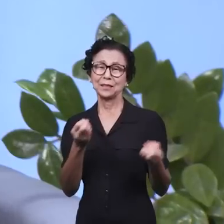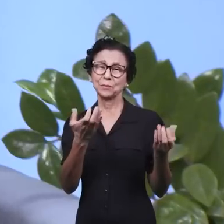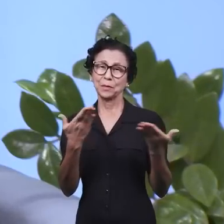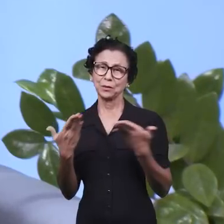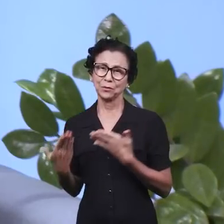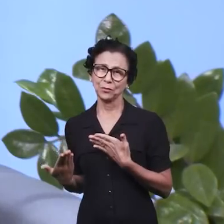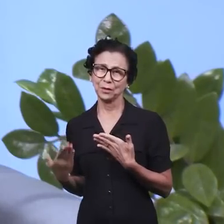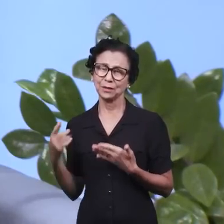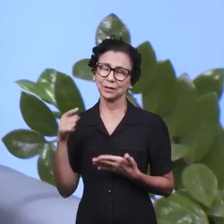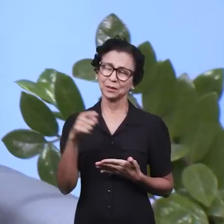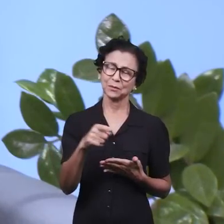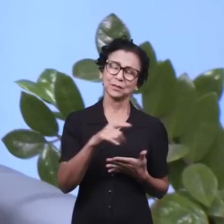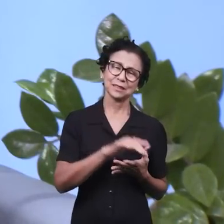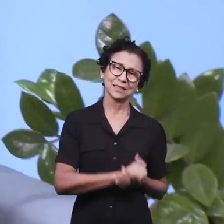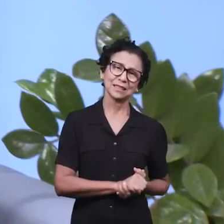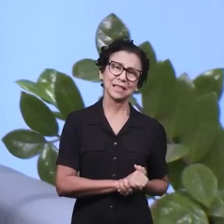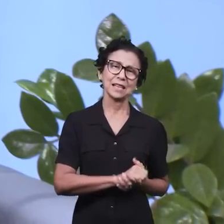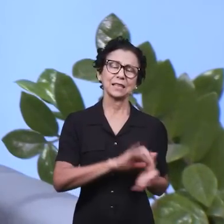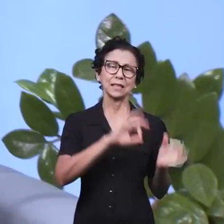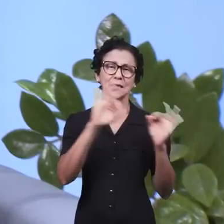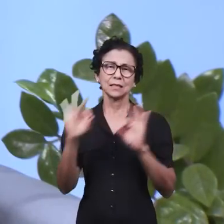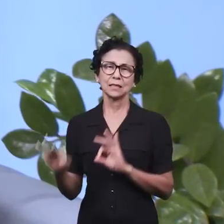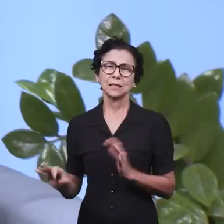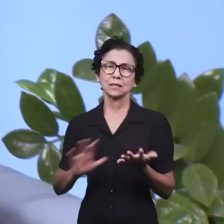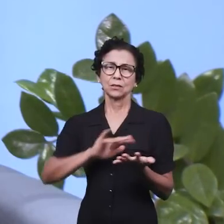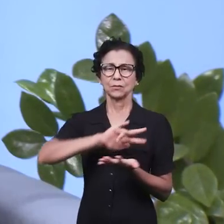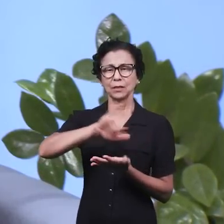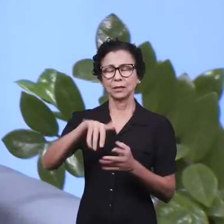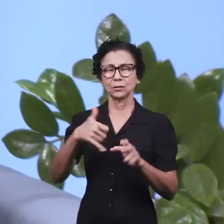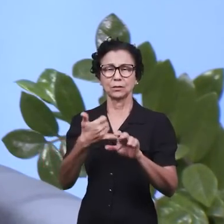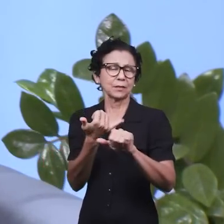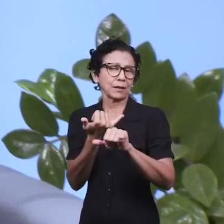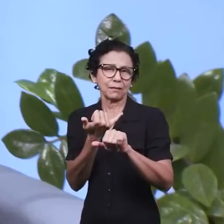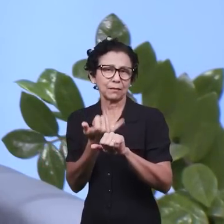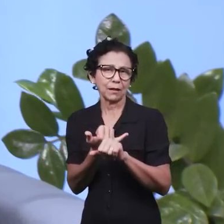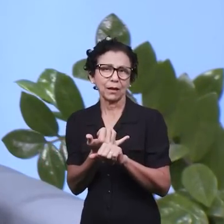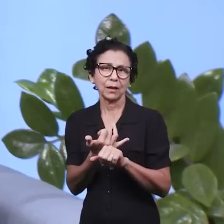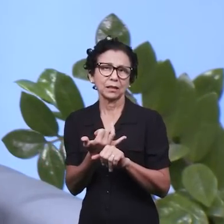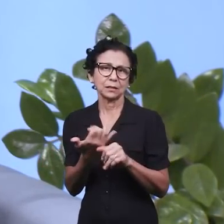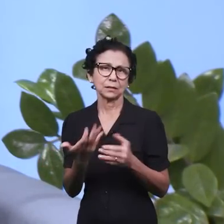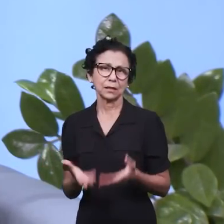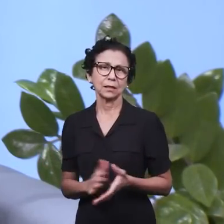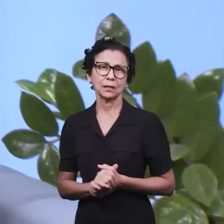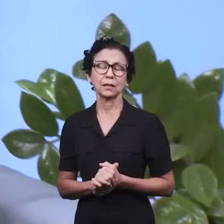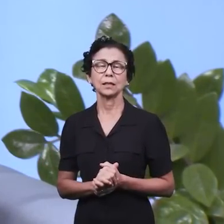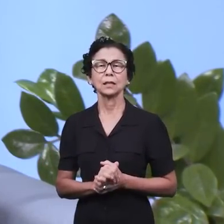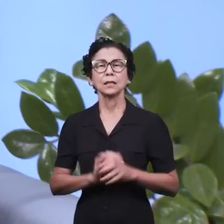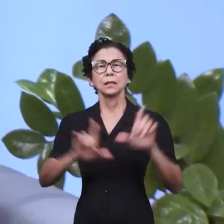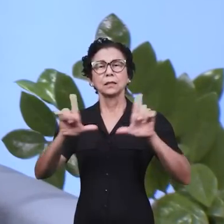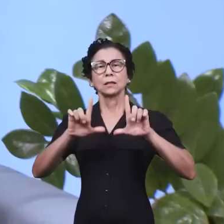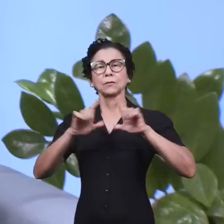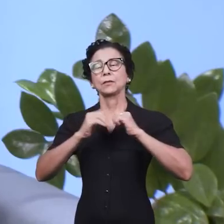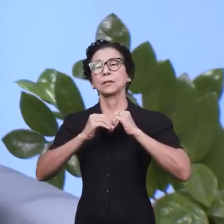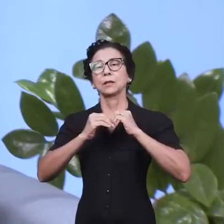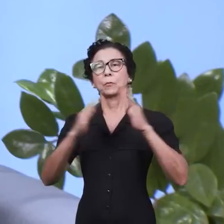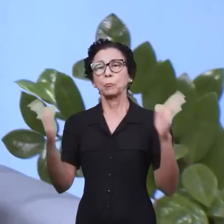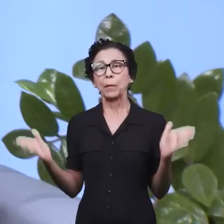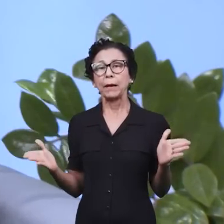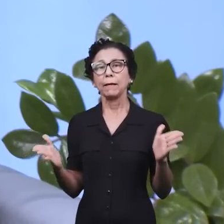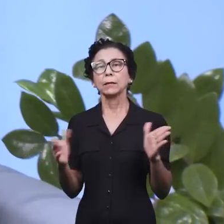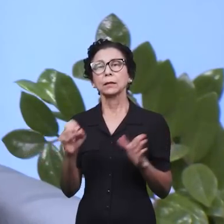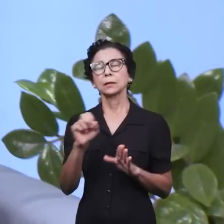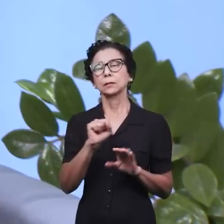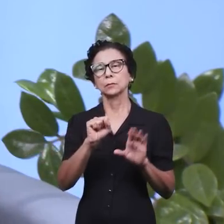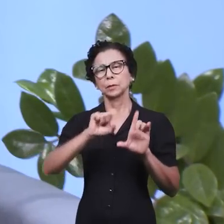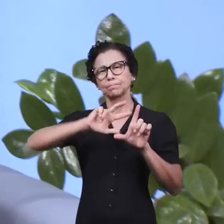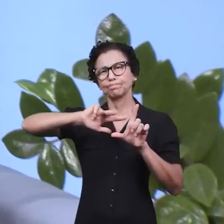as boas-vindas a você que nos assiste através de diversos canais, não só através de redes de televisão aberta, mas